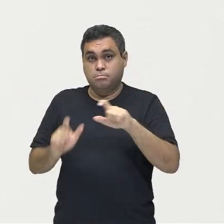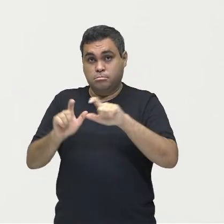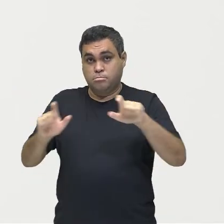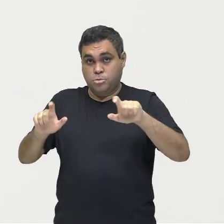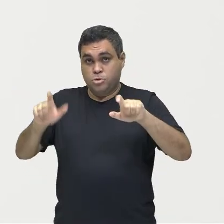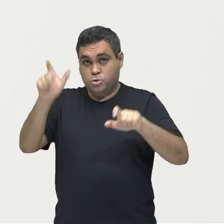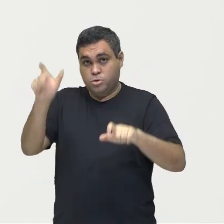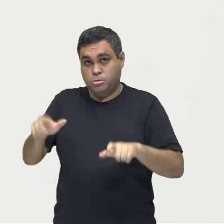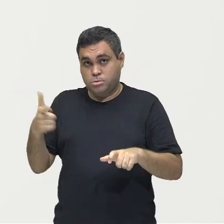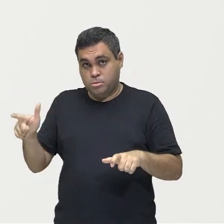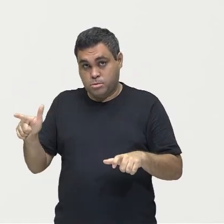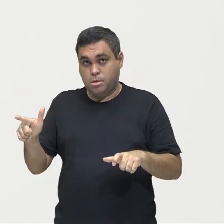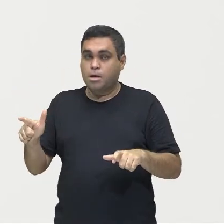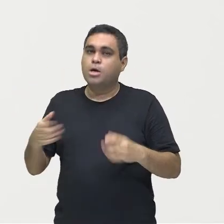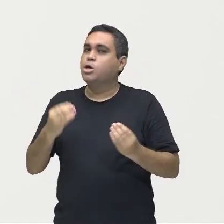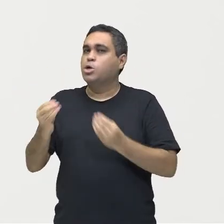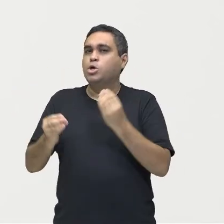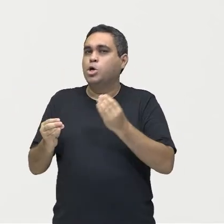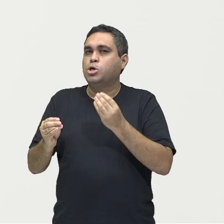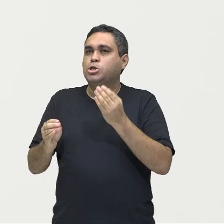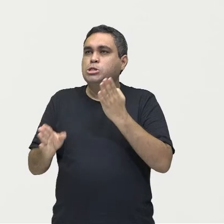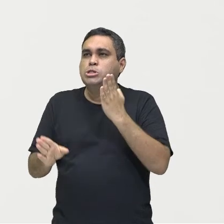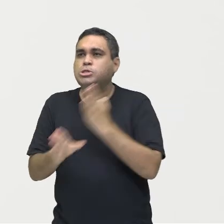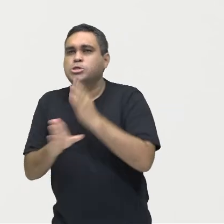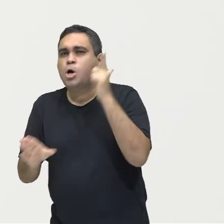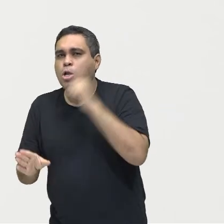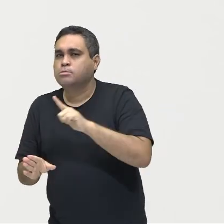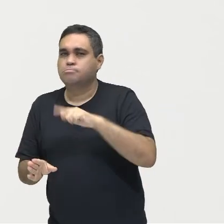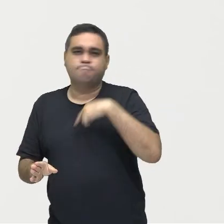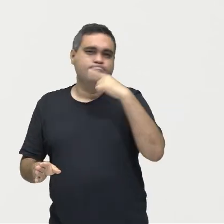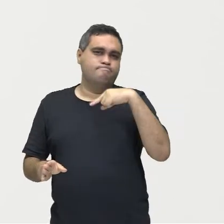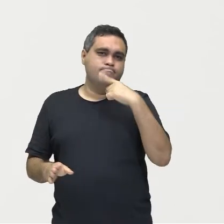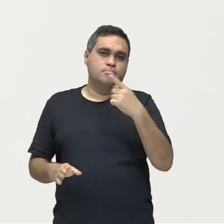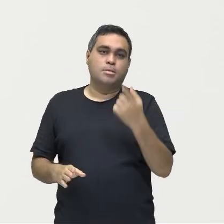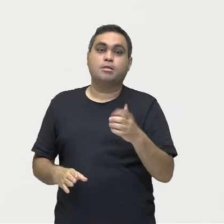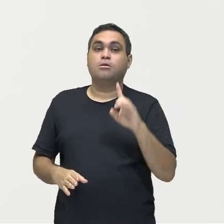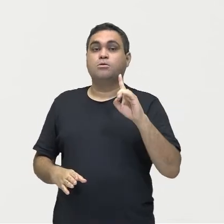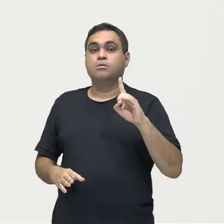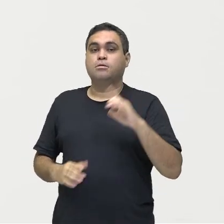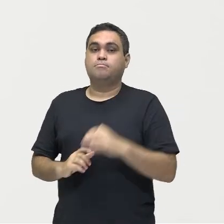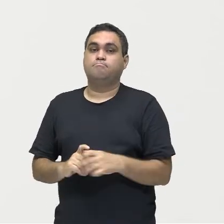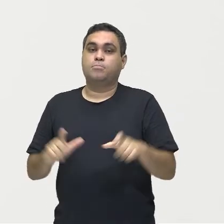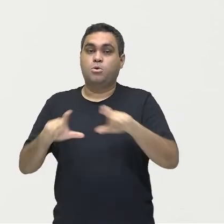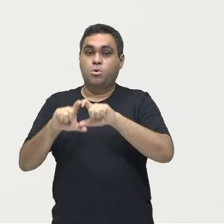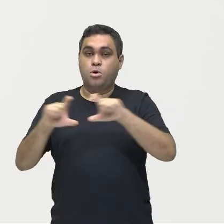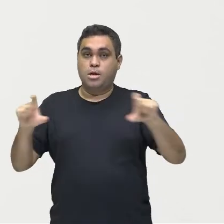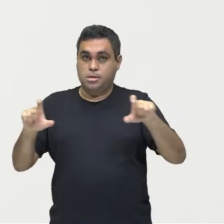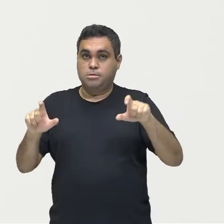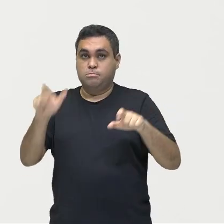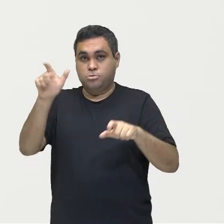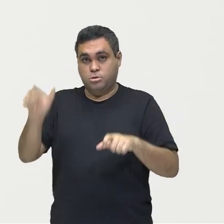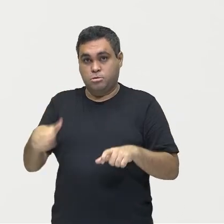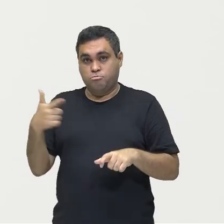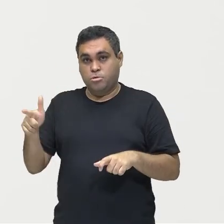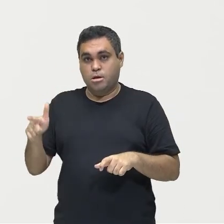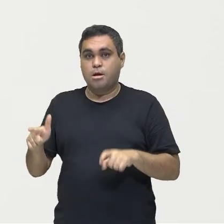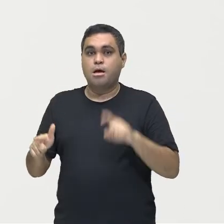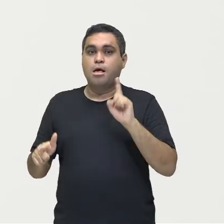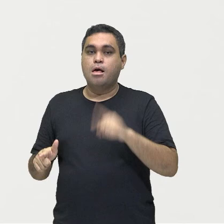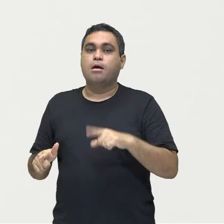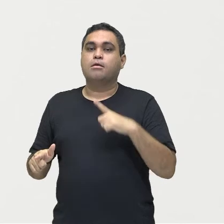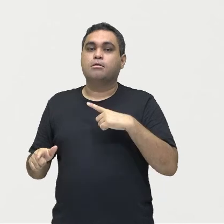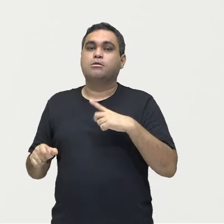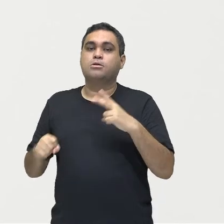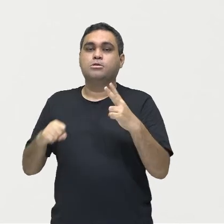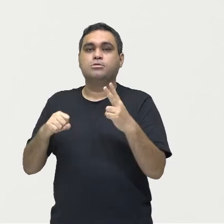pode estar oculto, não pode. Então, não é essa aqui. Letra D, a oração sem sujeito é aquela que possui um sujeito com